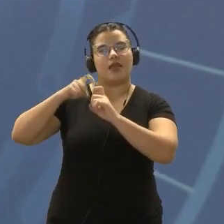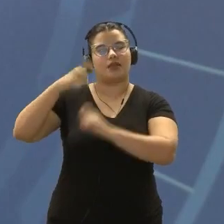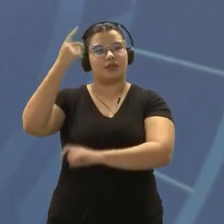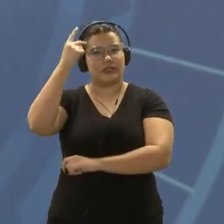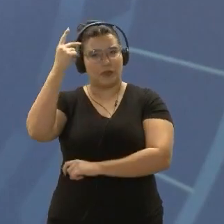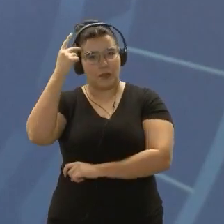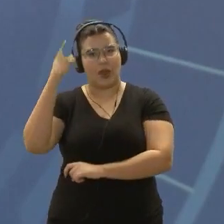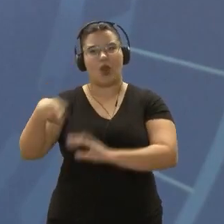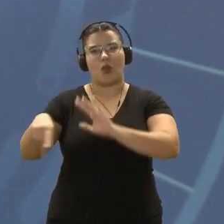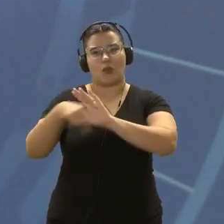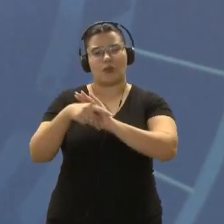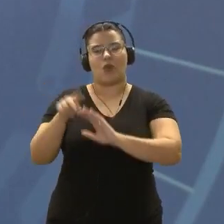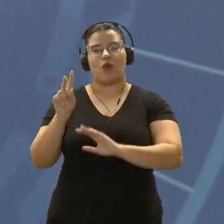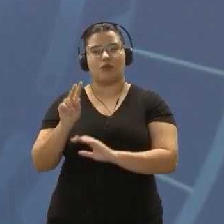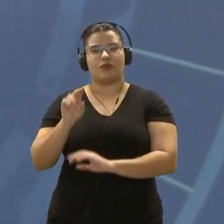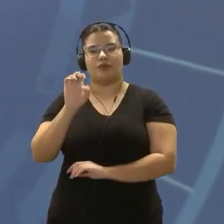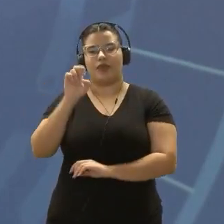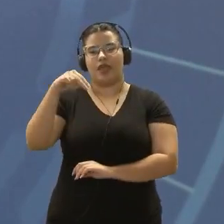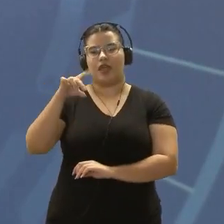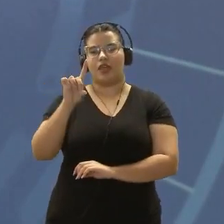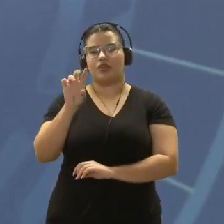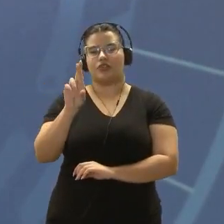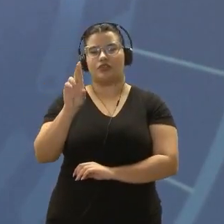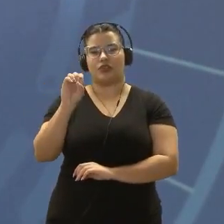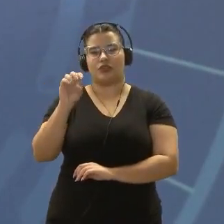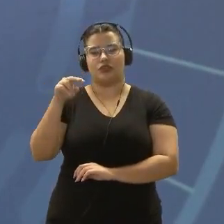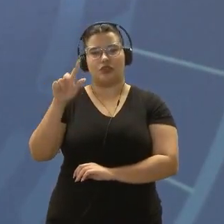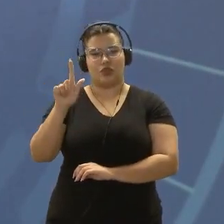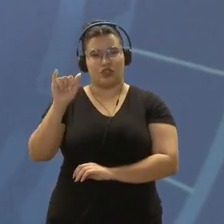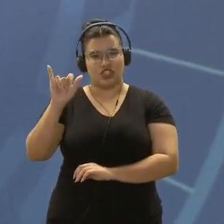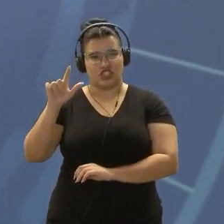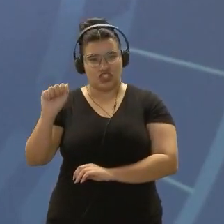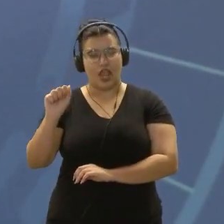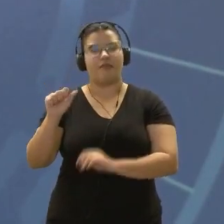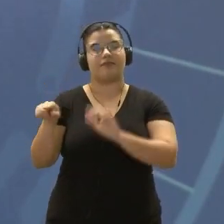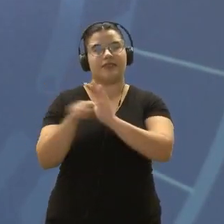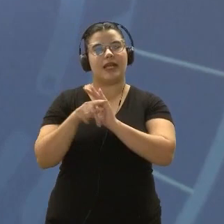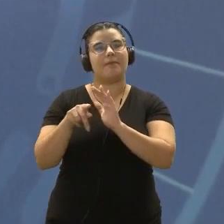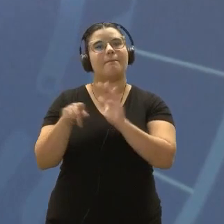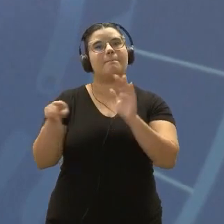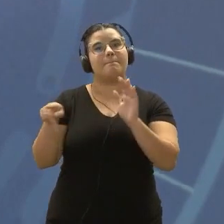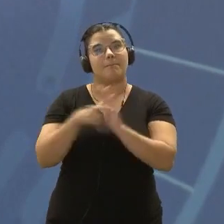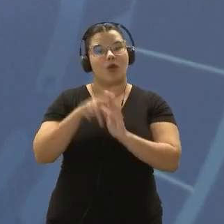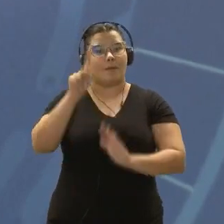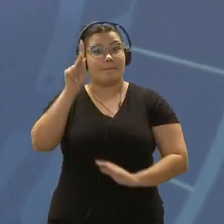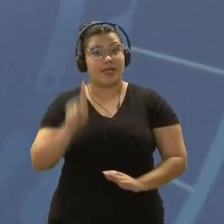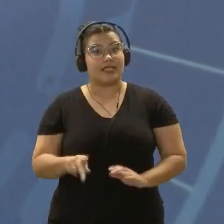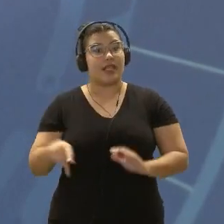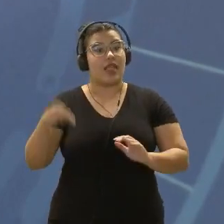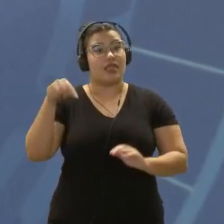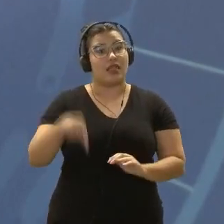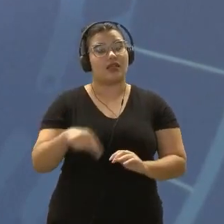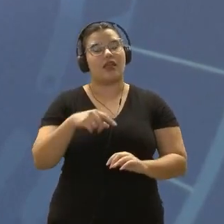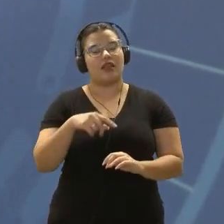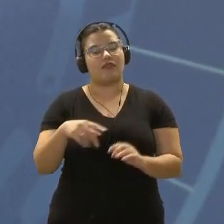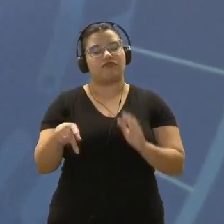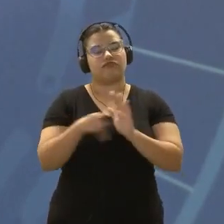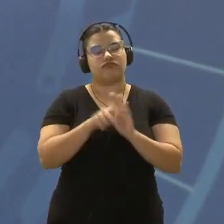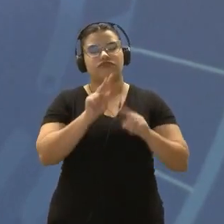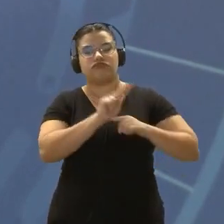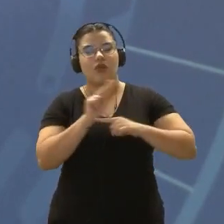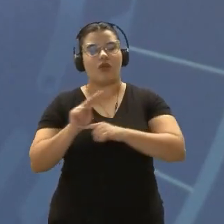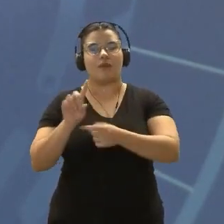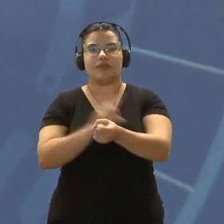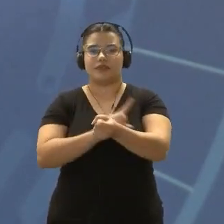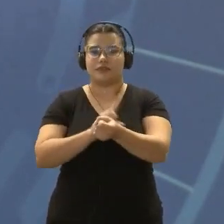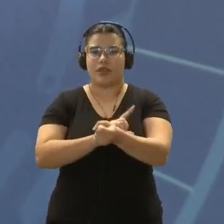na disciplina de endocrinologia, e vice-presidente da Sociedade Brasileira de Diabetes. Então, mais uma vez, muito obrigado a todos pela